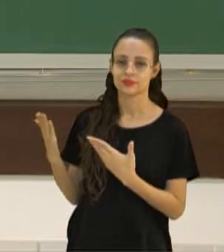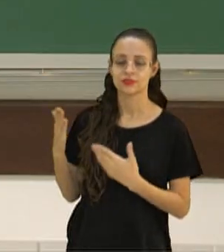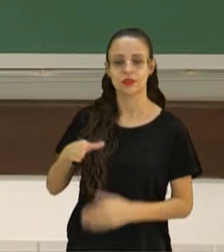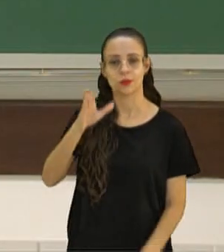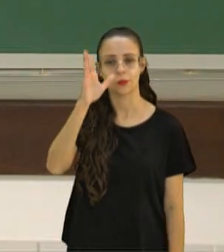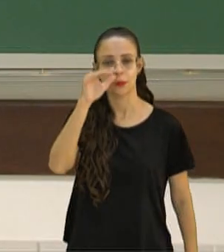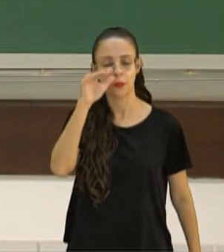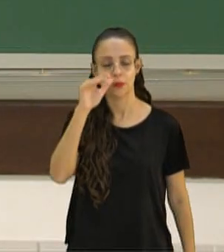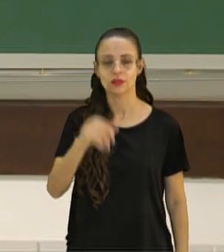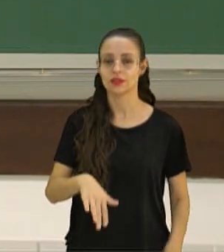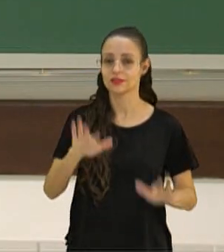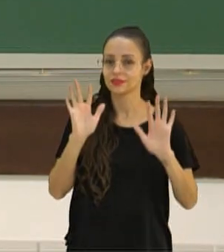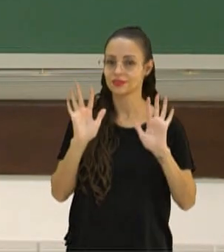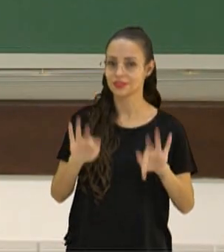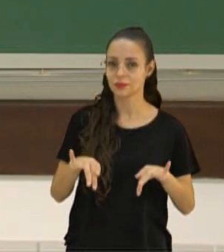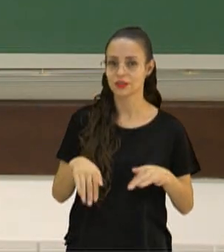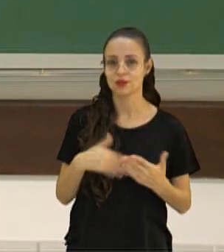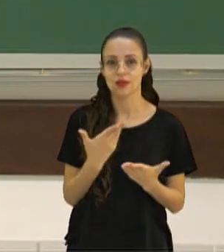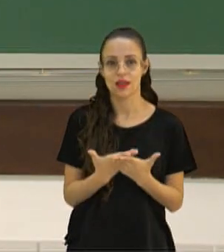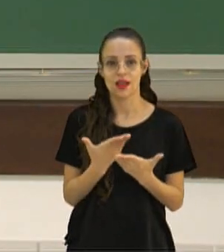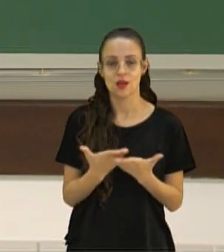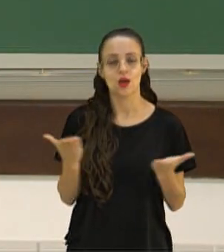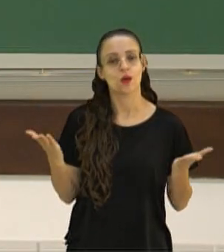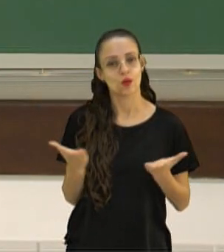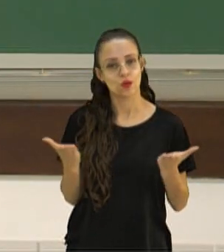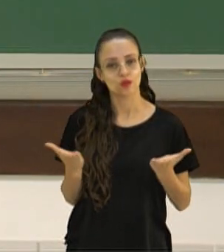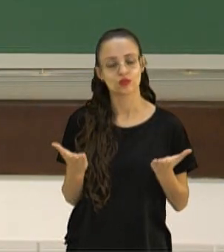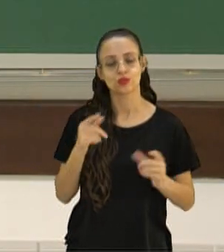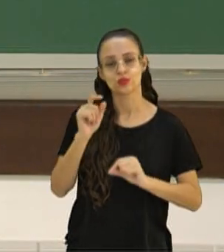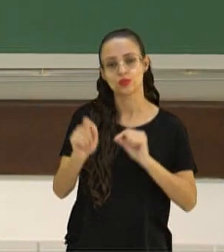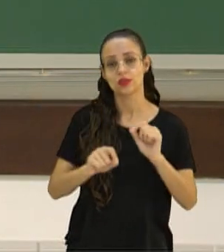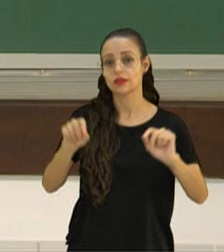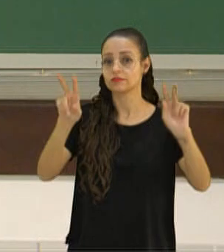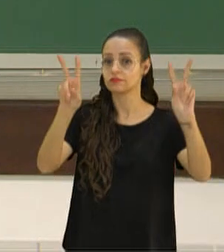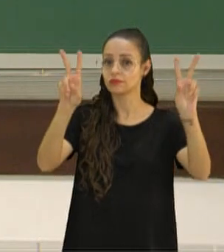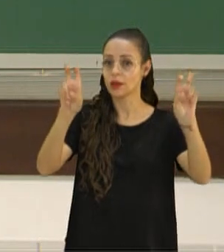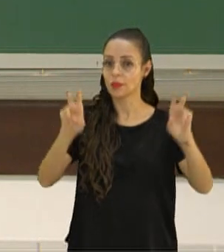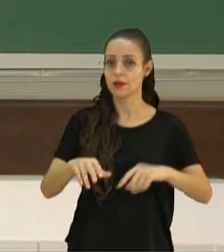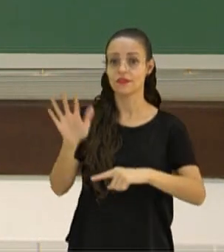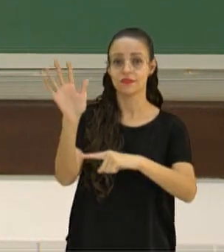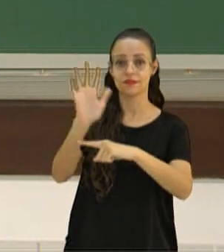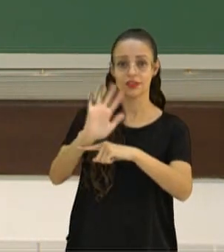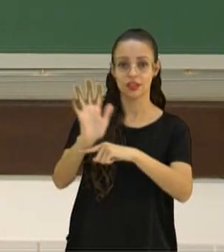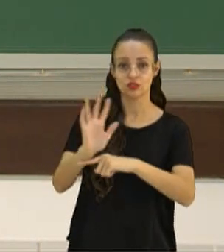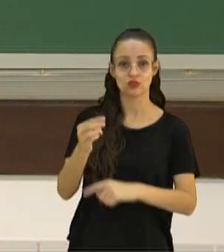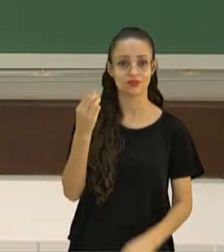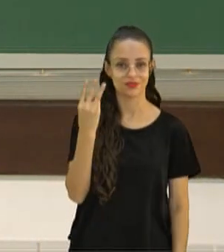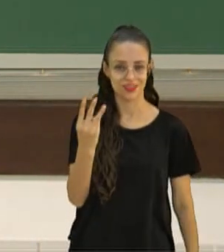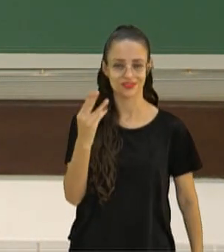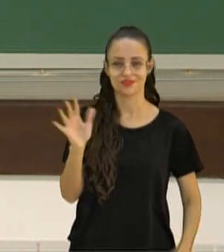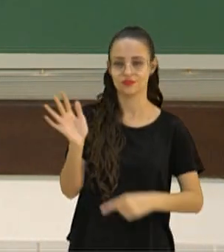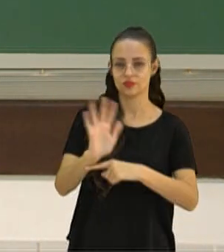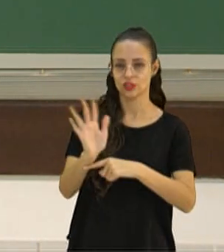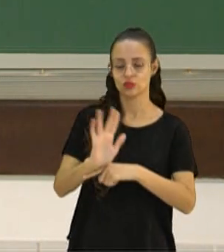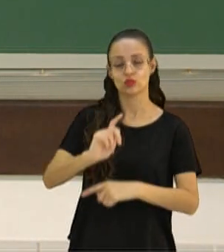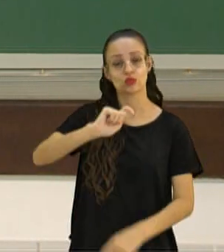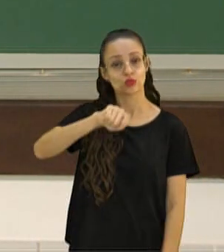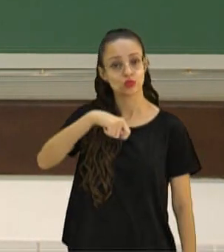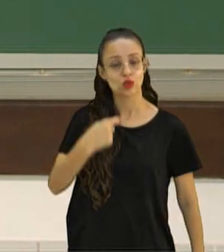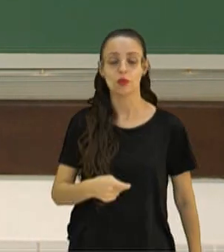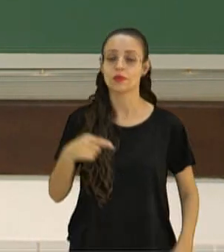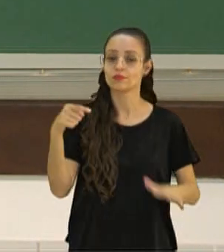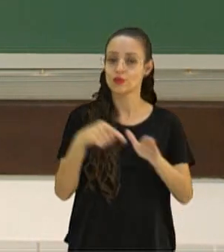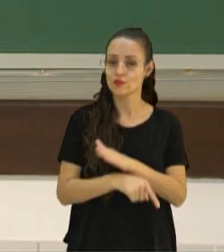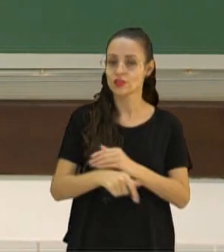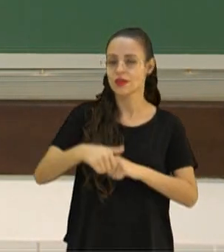Saiba Mais, né, encerrando, terminando a nossa aula de hoje, né, são assuntos, são vídeos aqui, no caso são 3 vídeos, né, que vão estar retratando, aprofundando